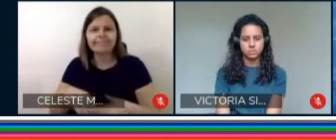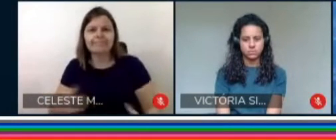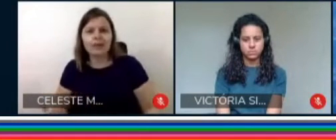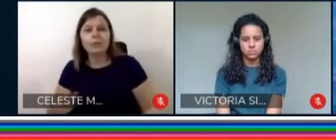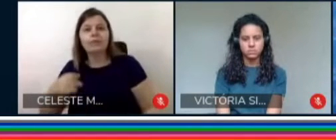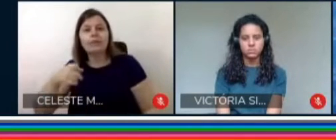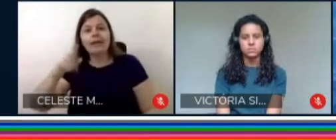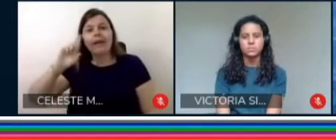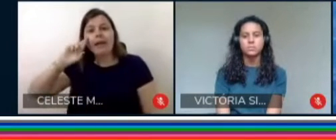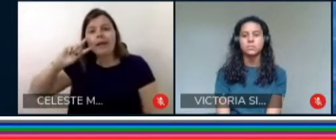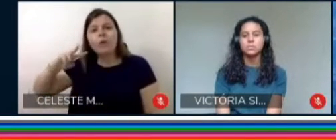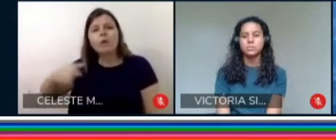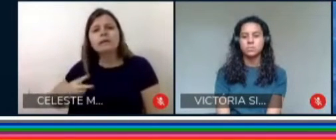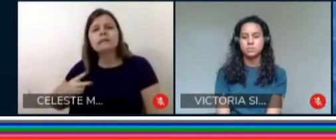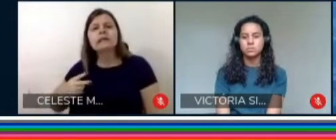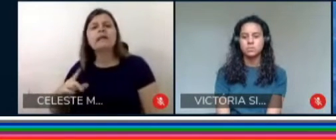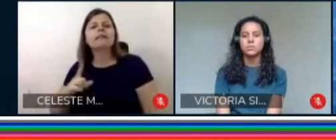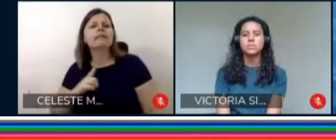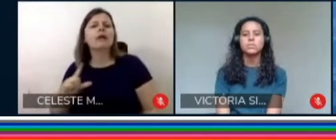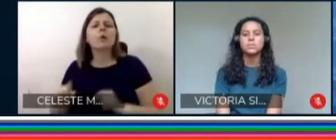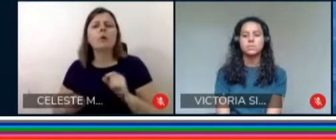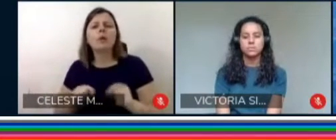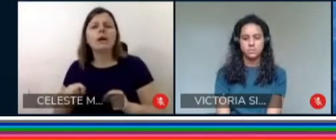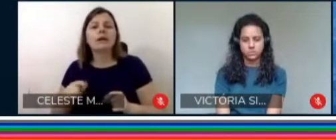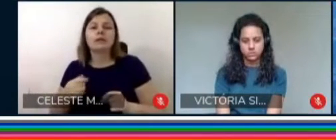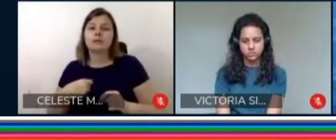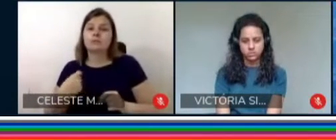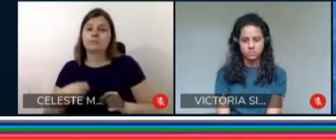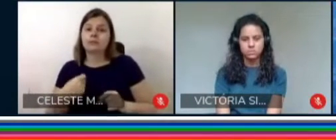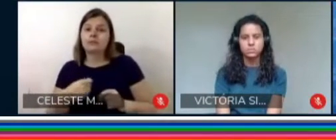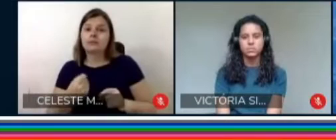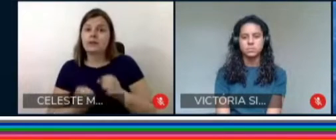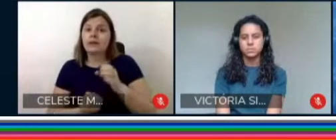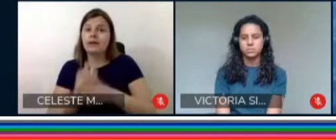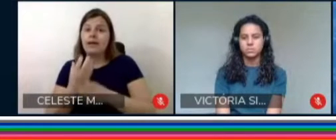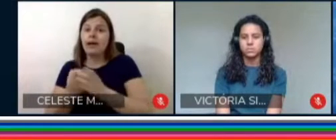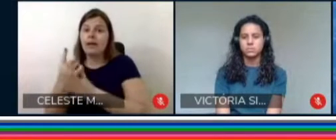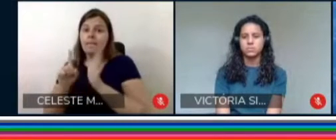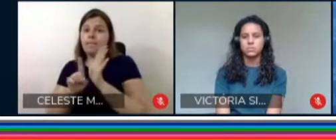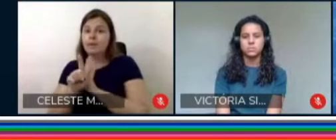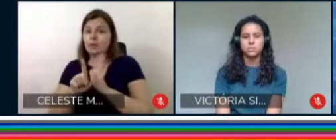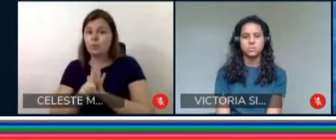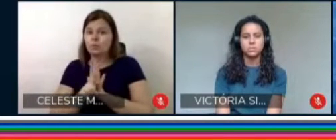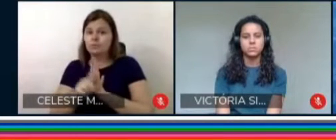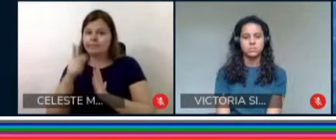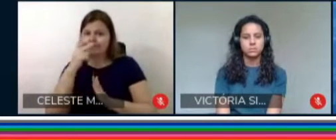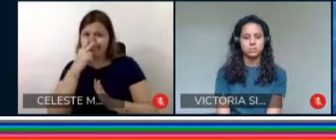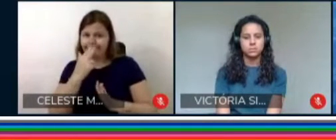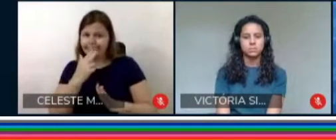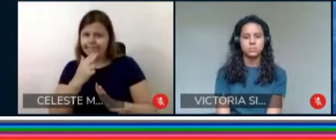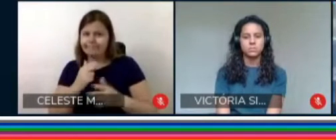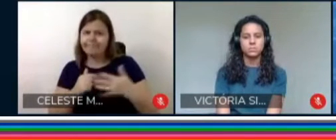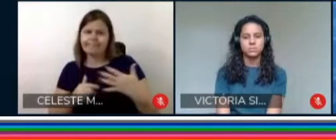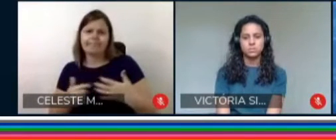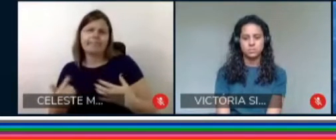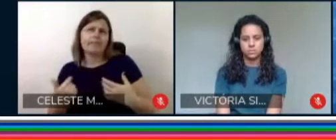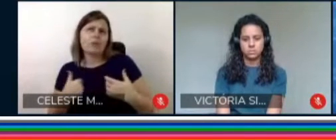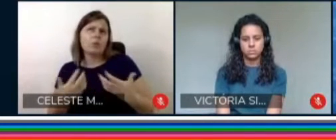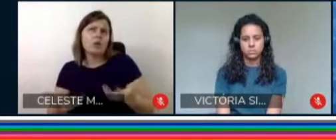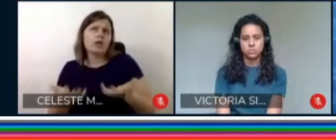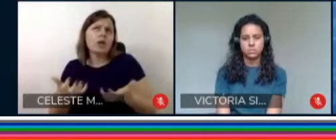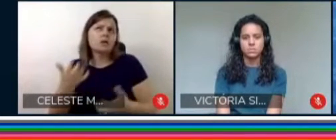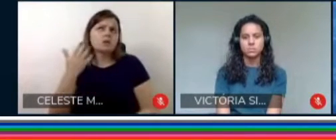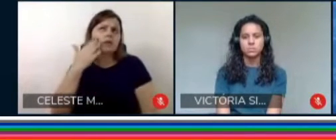por exemplo, por eu elaborar questões, né? Assim, eu posso querer saber quem